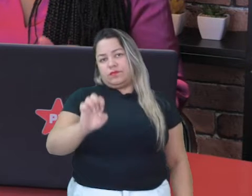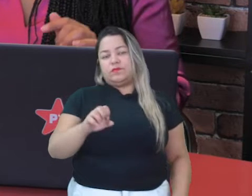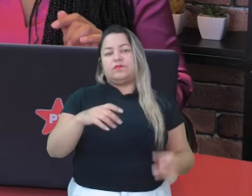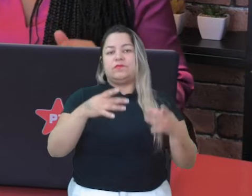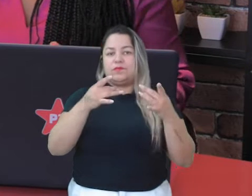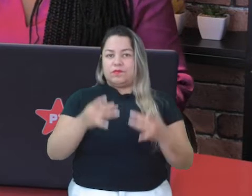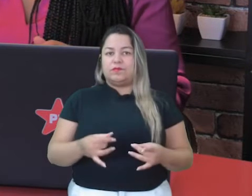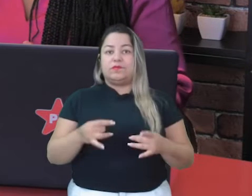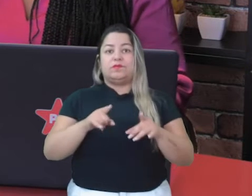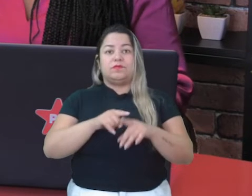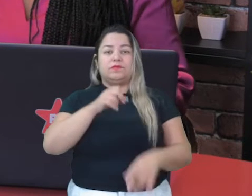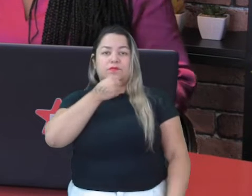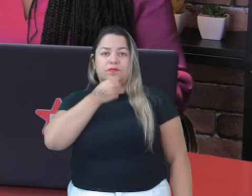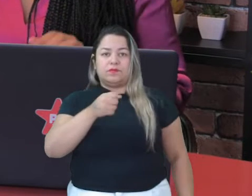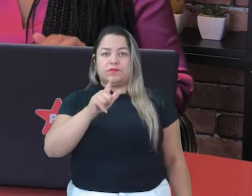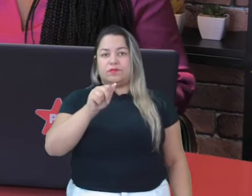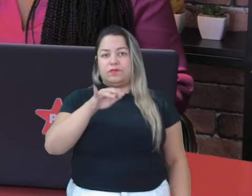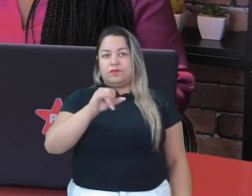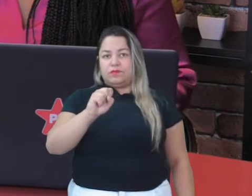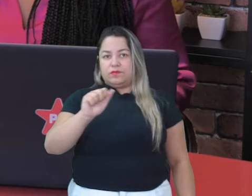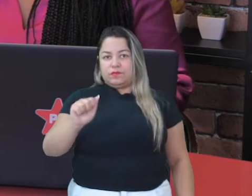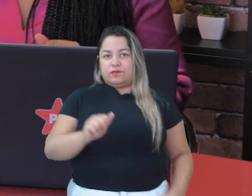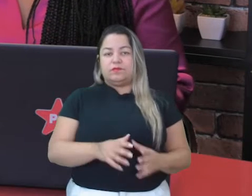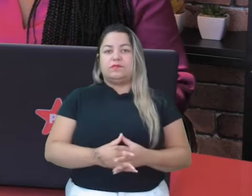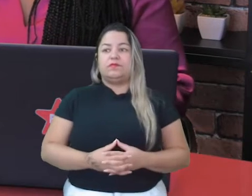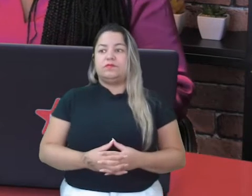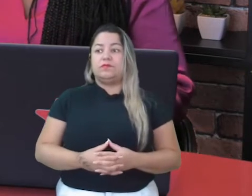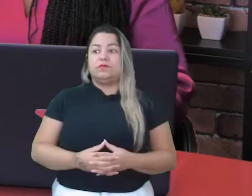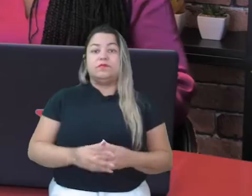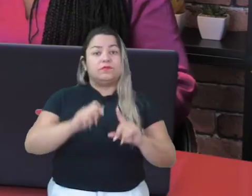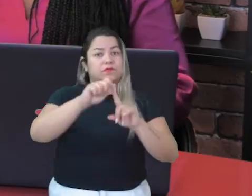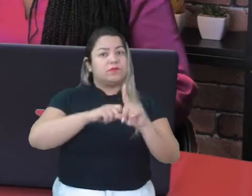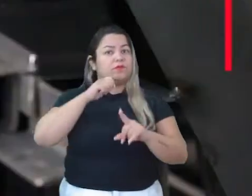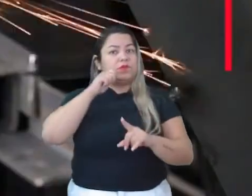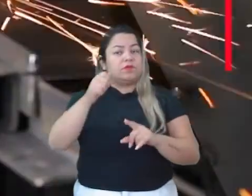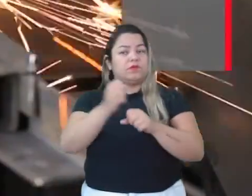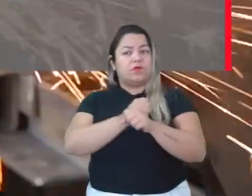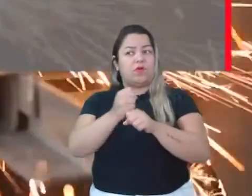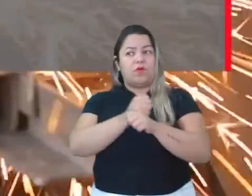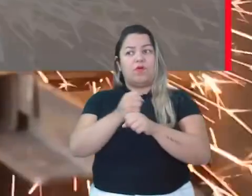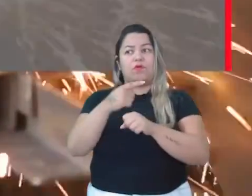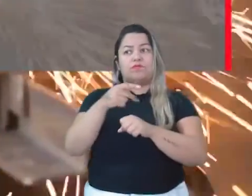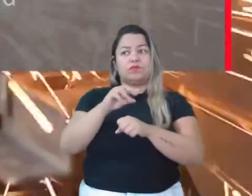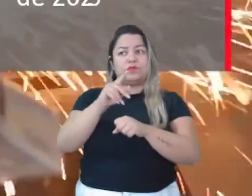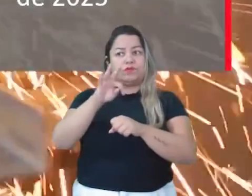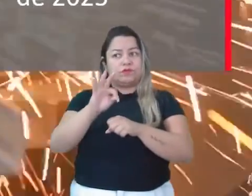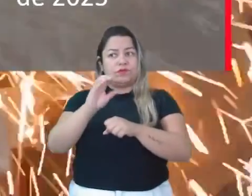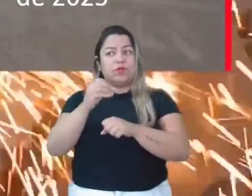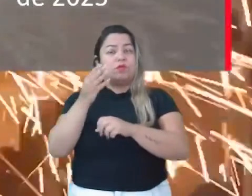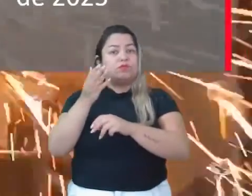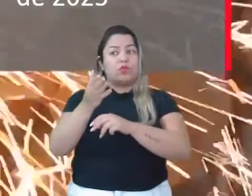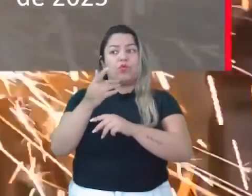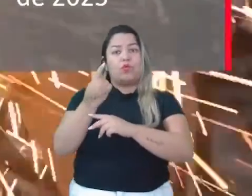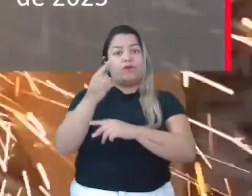mostram os dados divulgados pelo IBGE. Quem traz mais informações é a repórter Larissa Sarmento. De abril a junho deste ano, o Produto